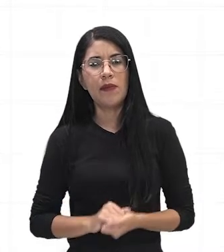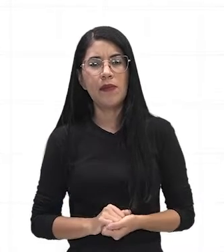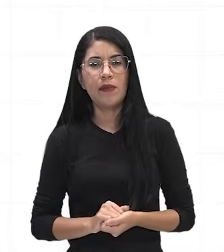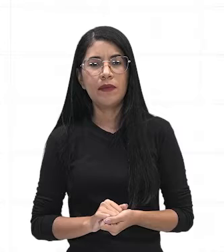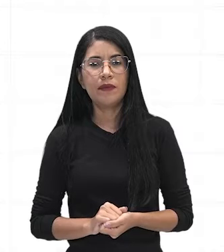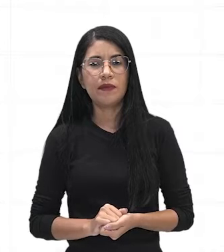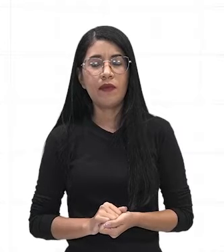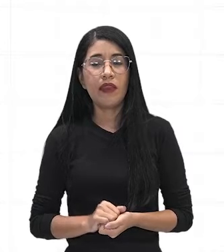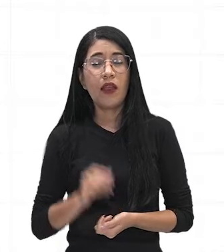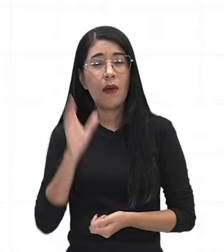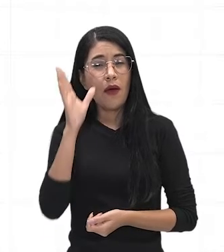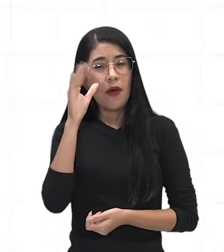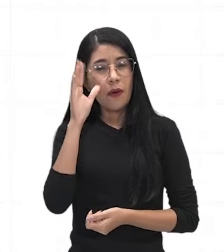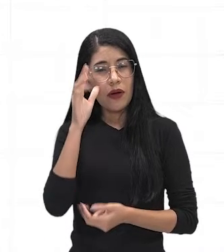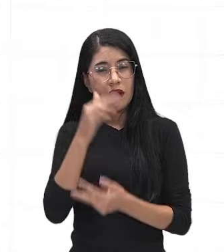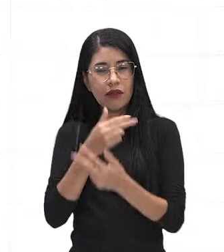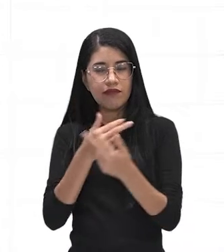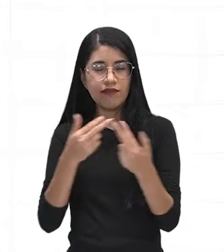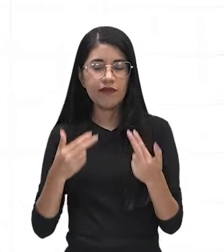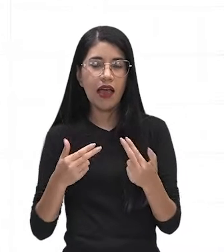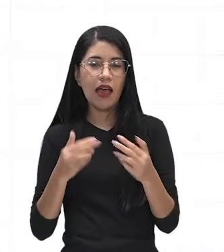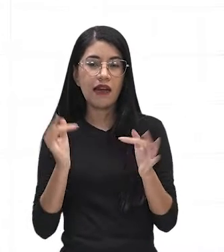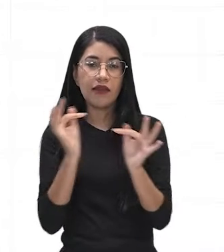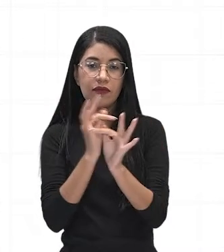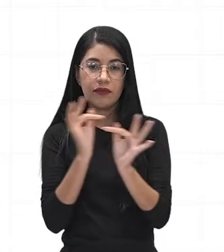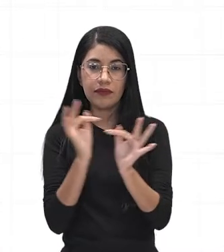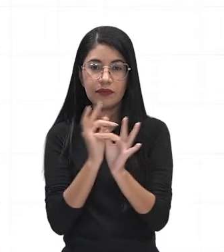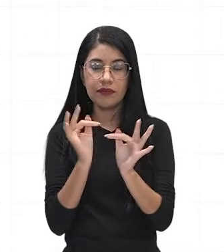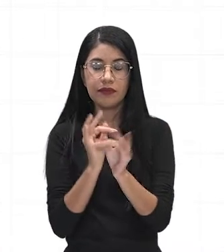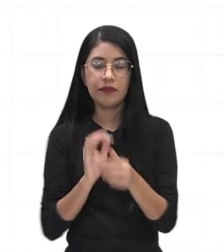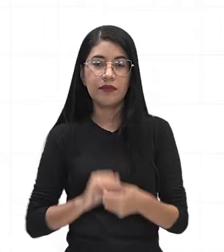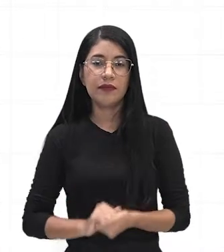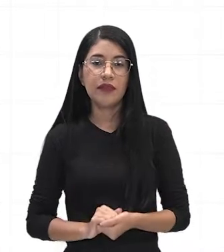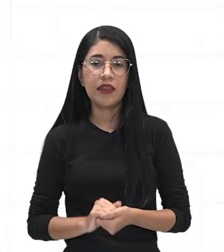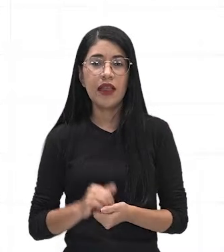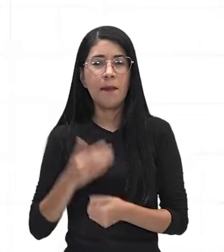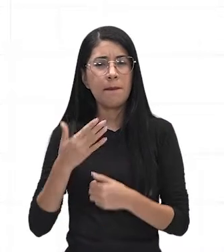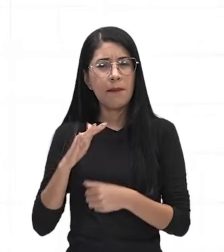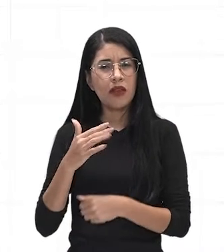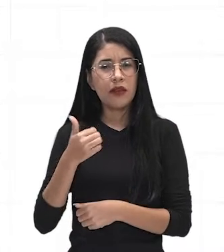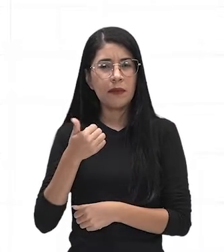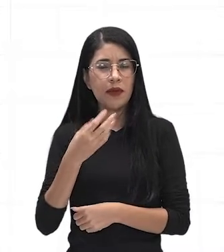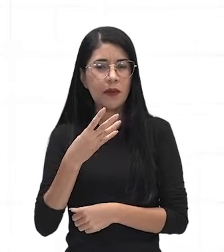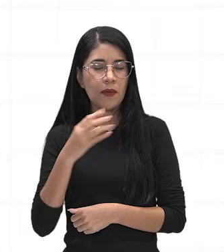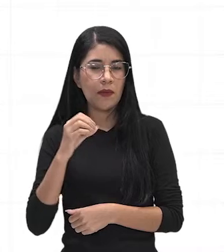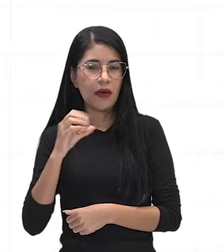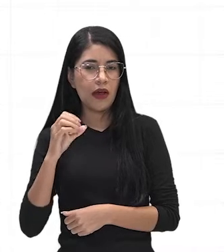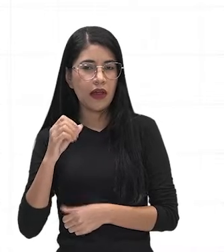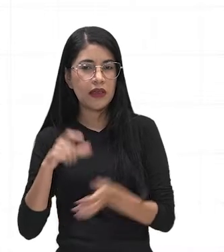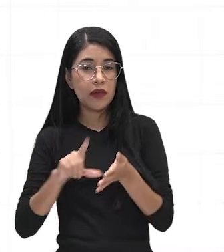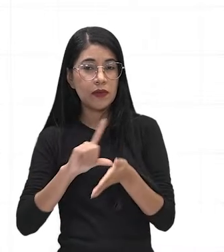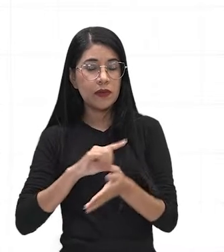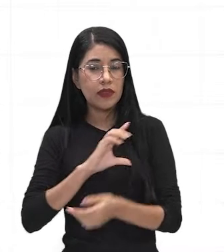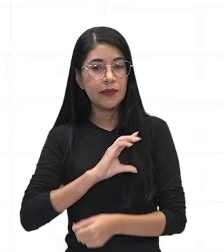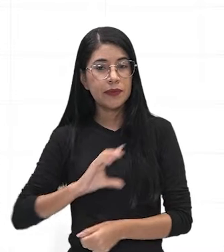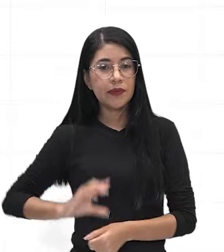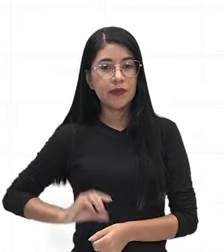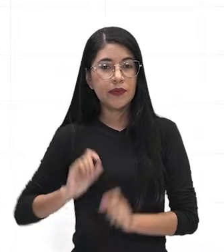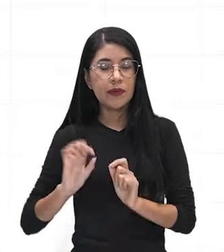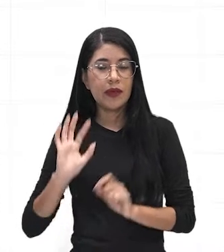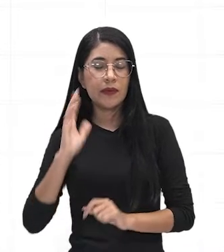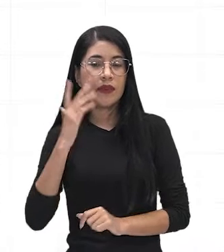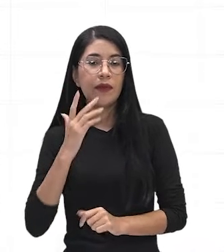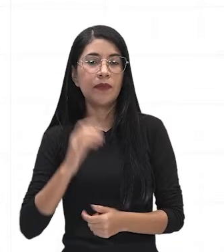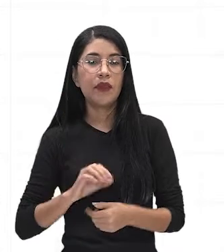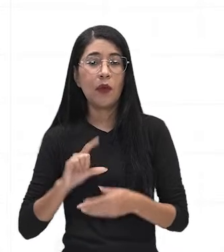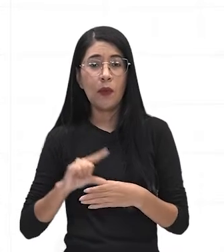sobre curiosidades, então, dessa Fenícia, né? Por volta de 1400 a.C., a liderança